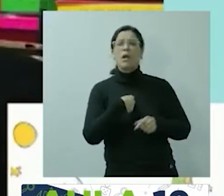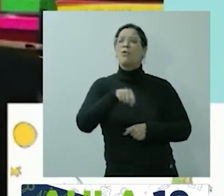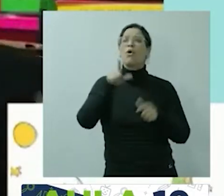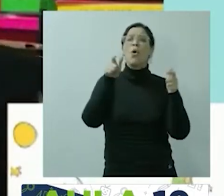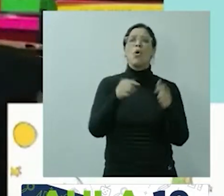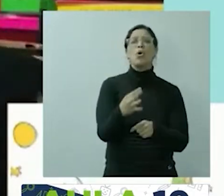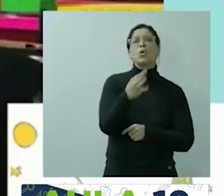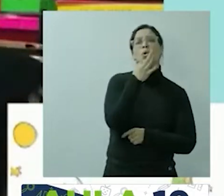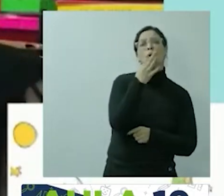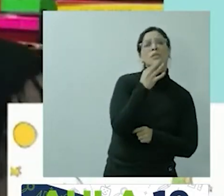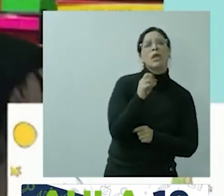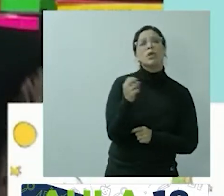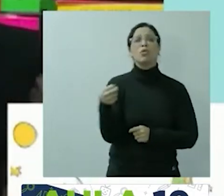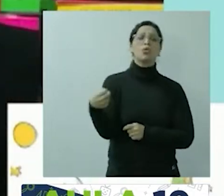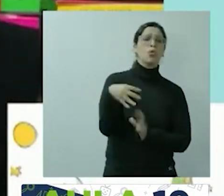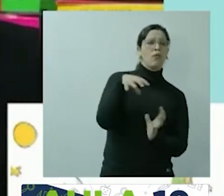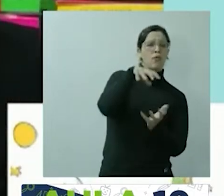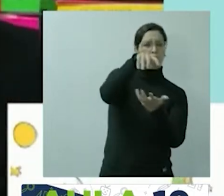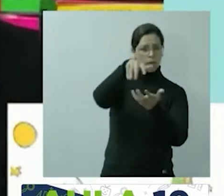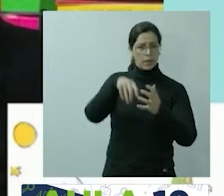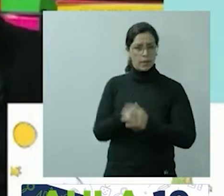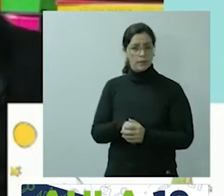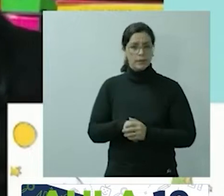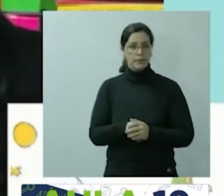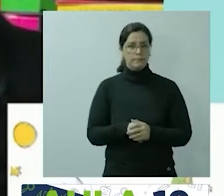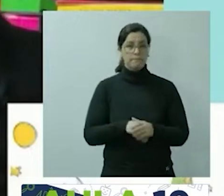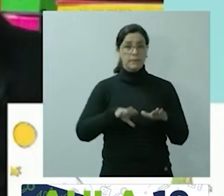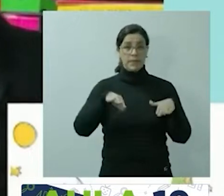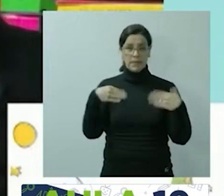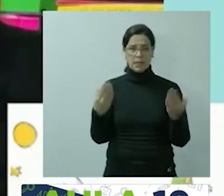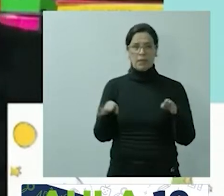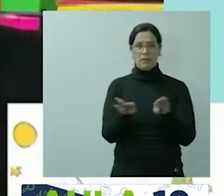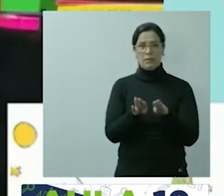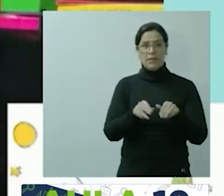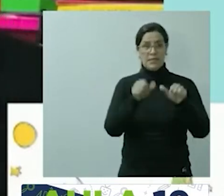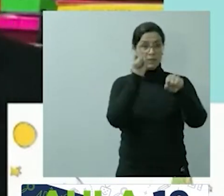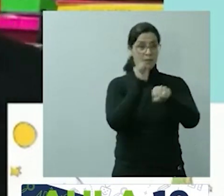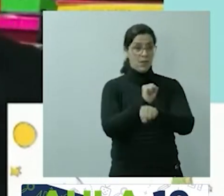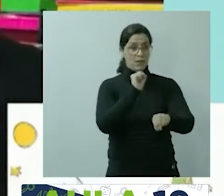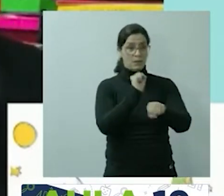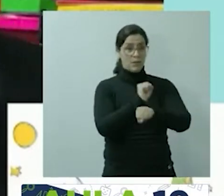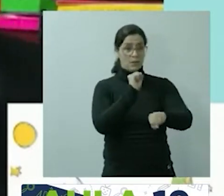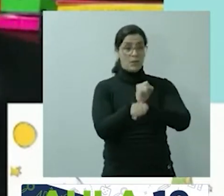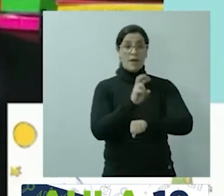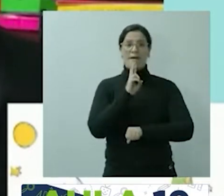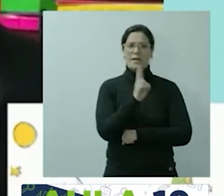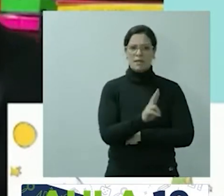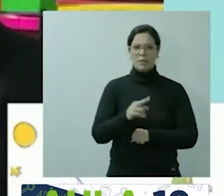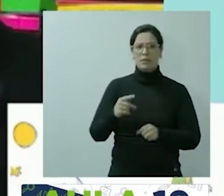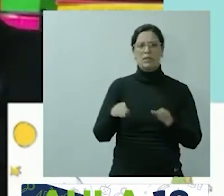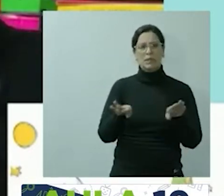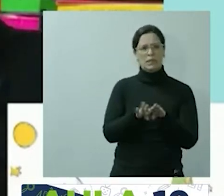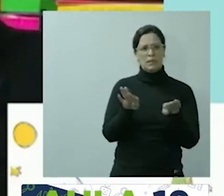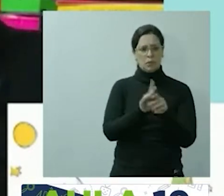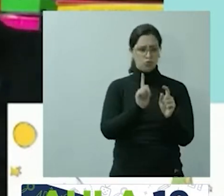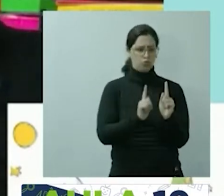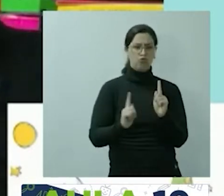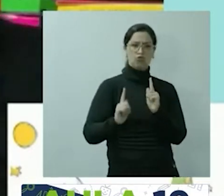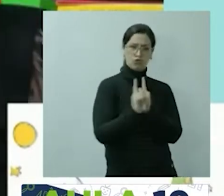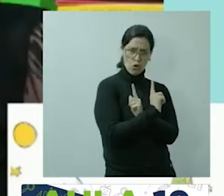ir? Conhecer um novo planeta? Então o pequeno príncipe ficou ali, esperando a resposta. Até que o geógrafo